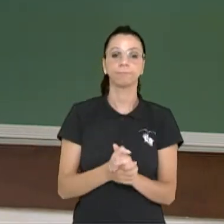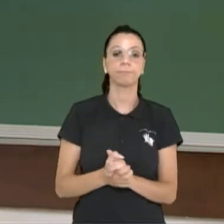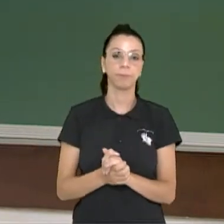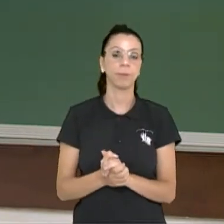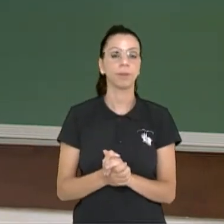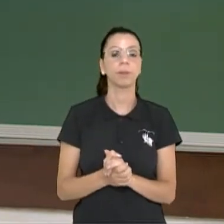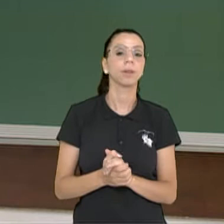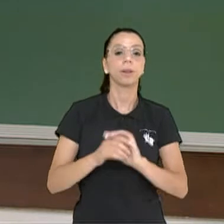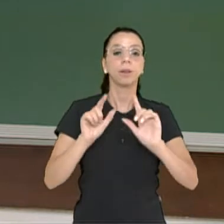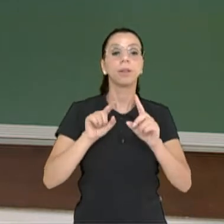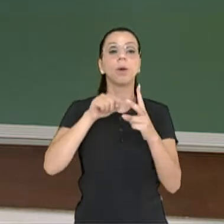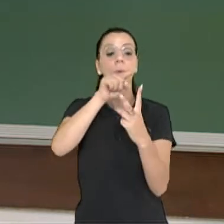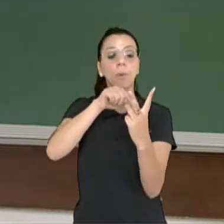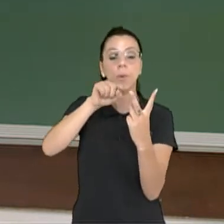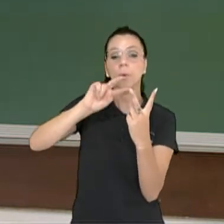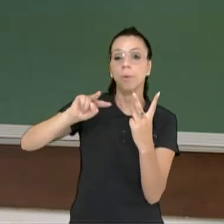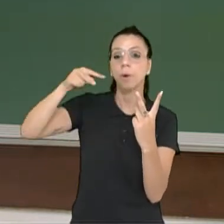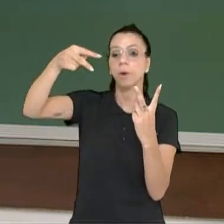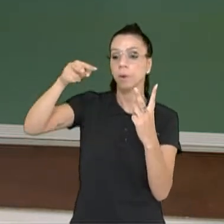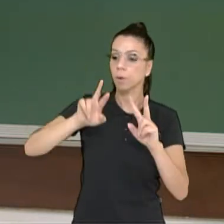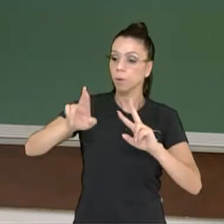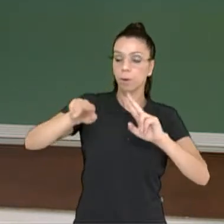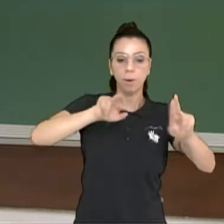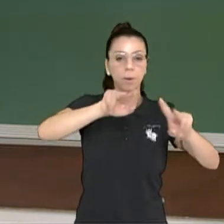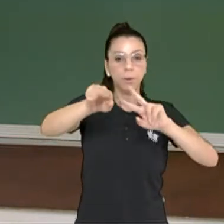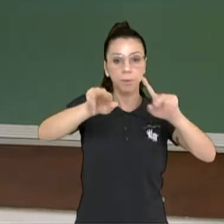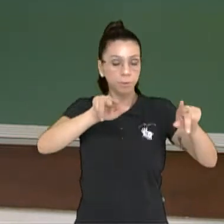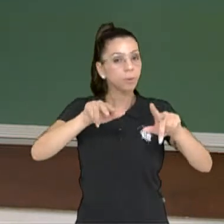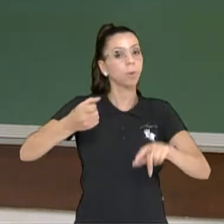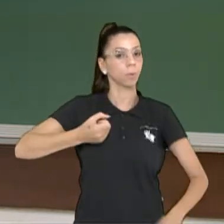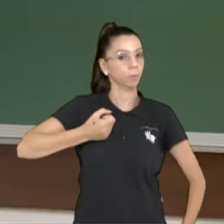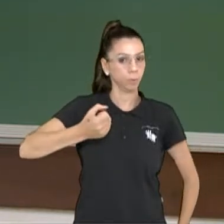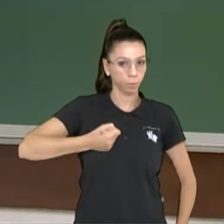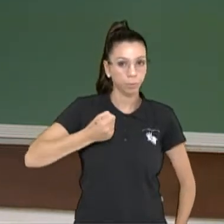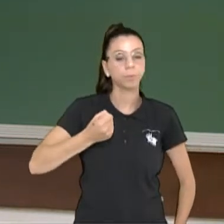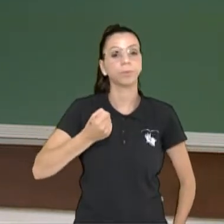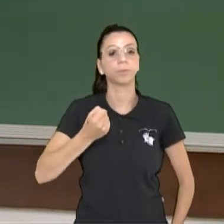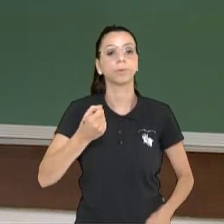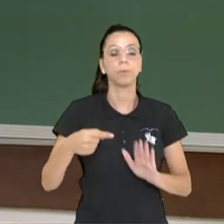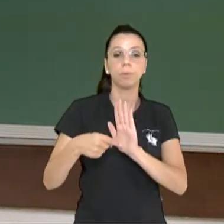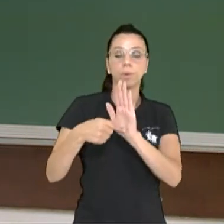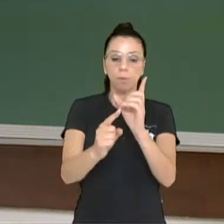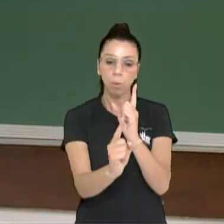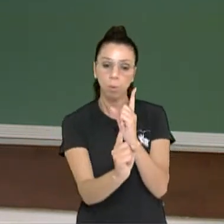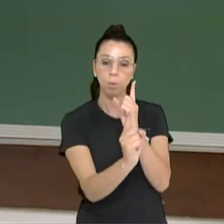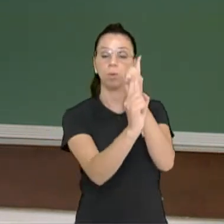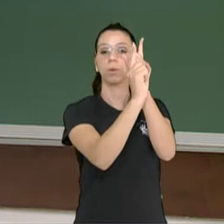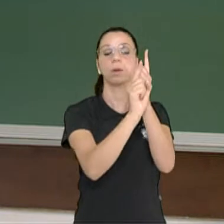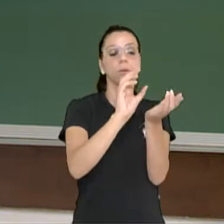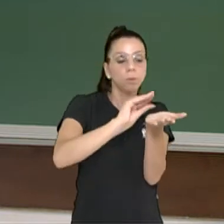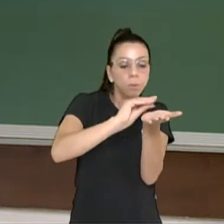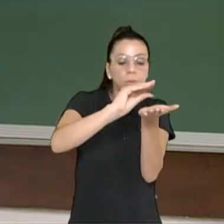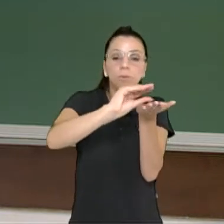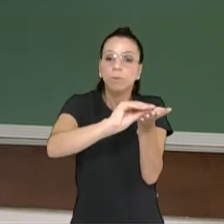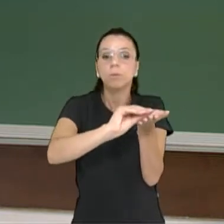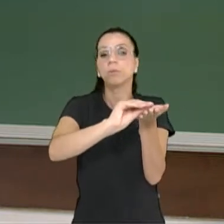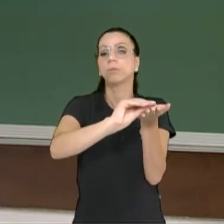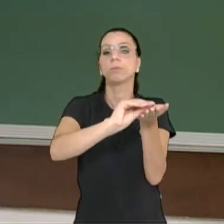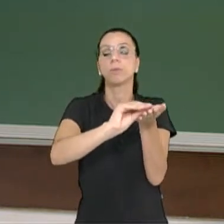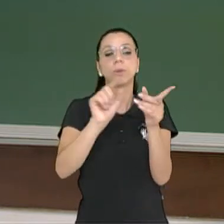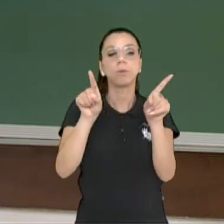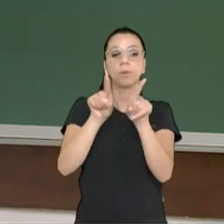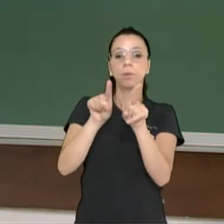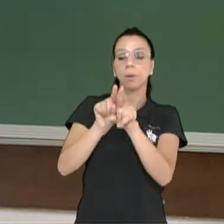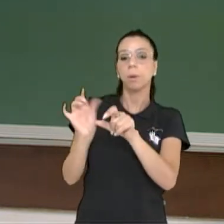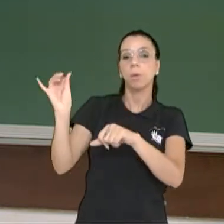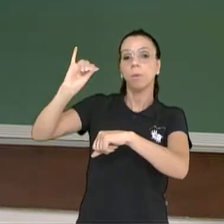pelo quadrado da diferença entre cada um dos valores que foi encontrado como dado com a